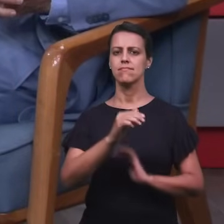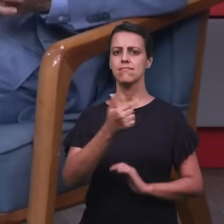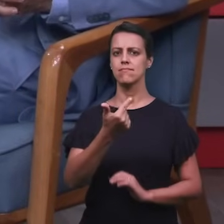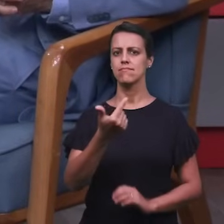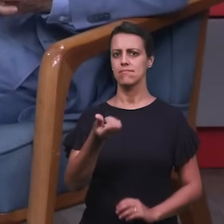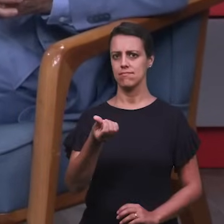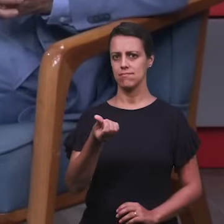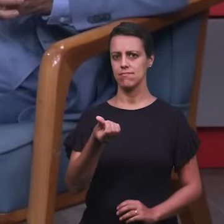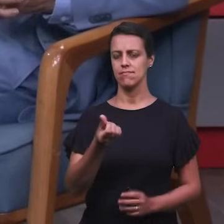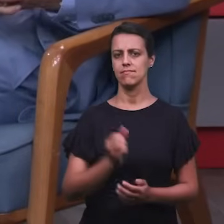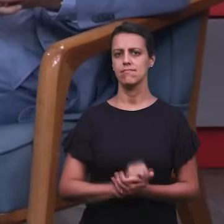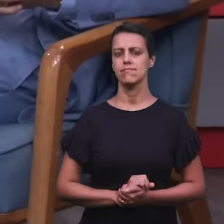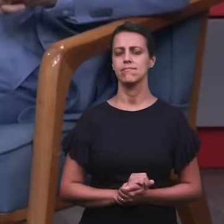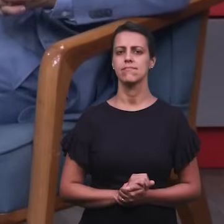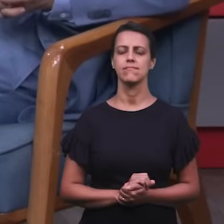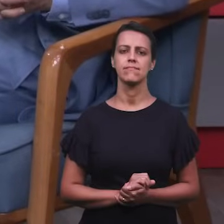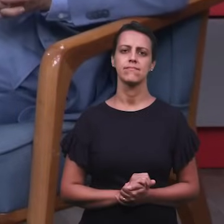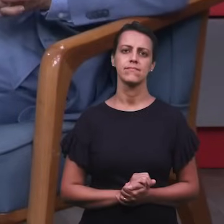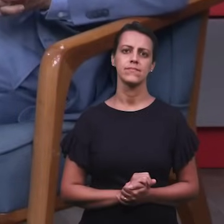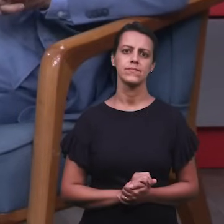Mateus.